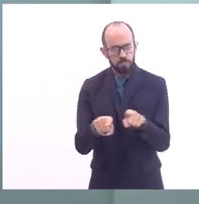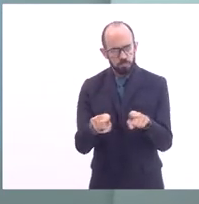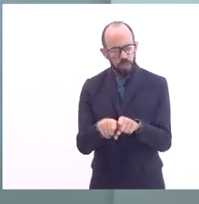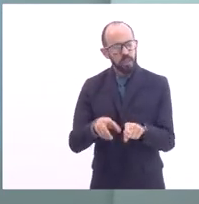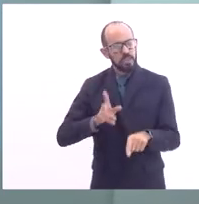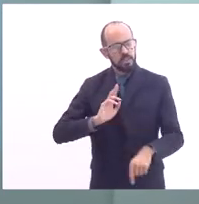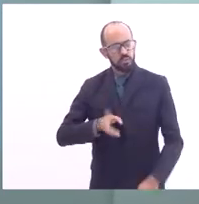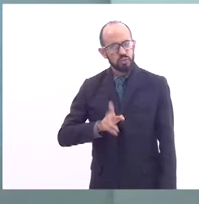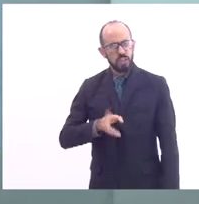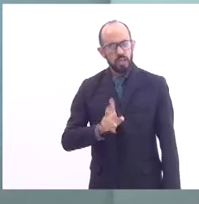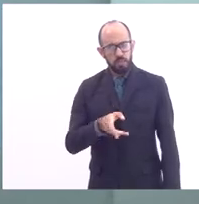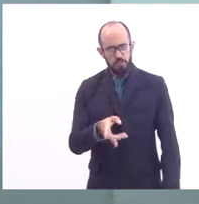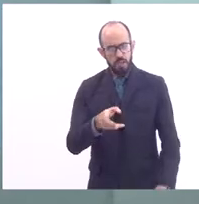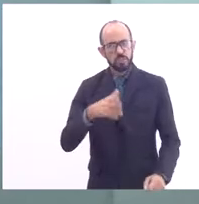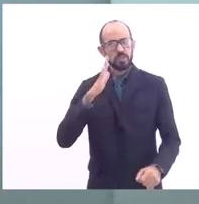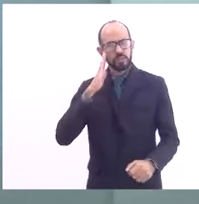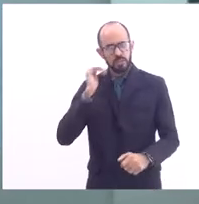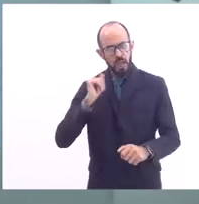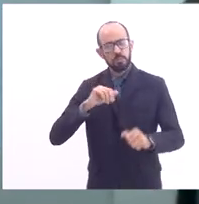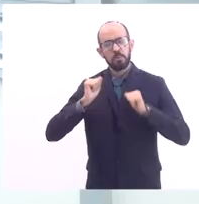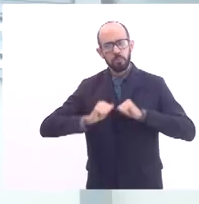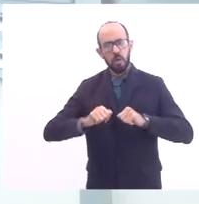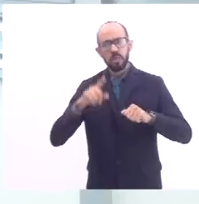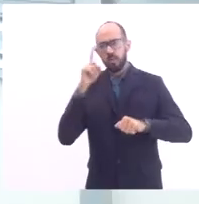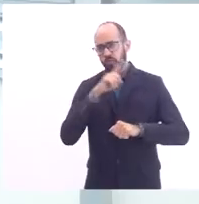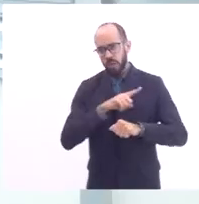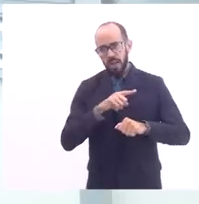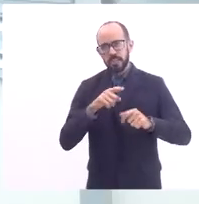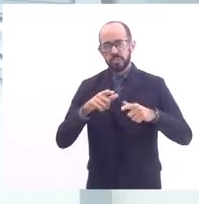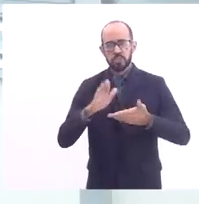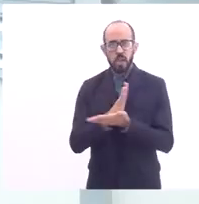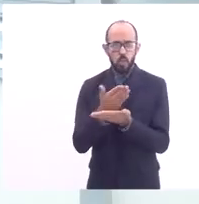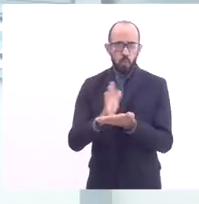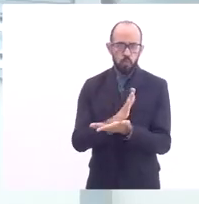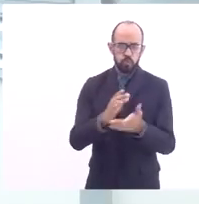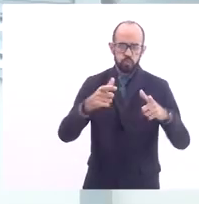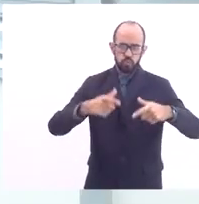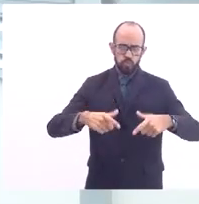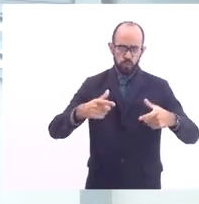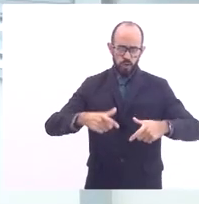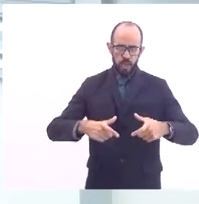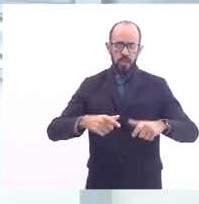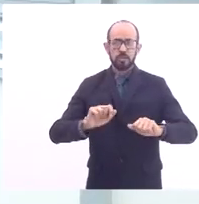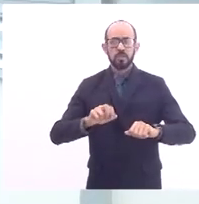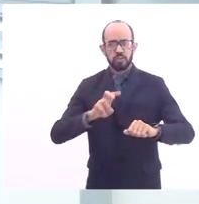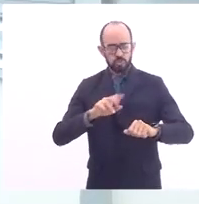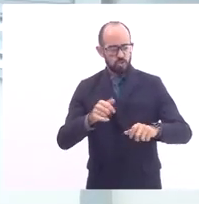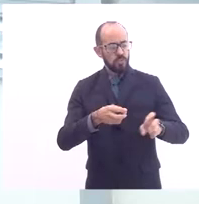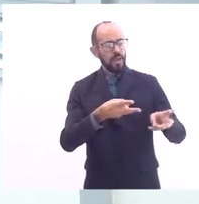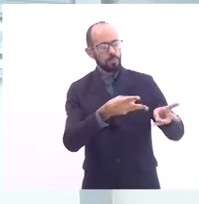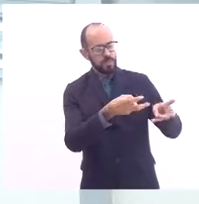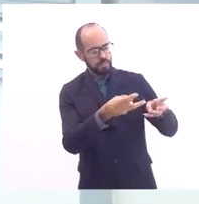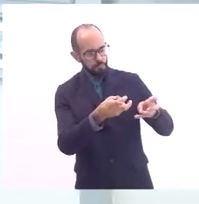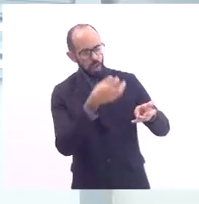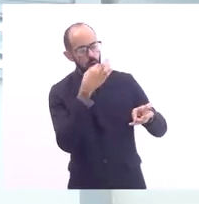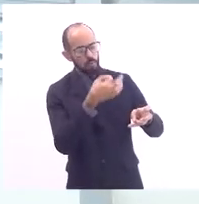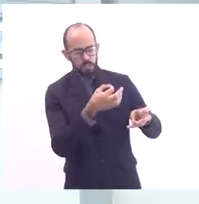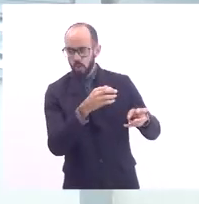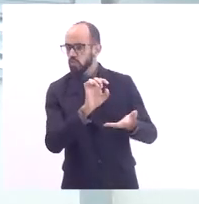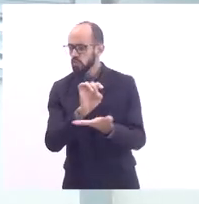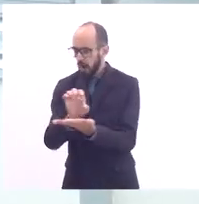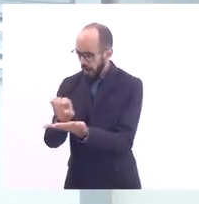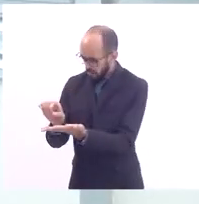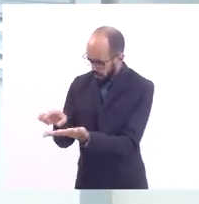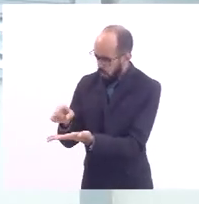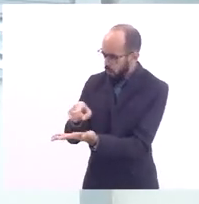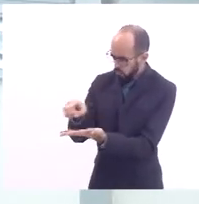constante, né? Sabemos que podemos ter sim, alguns pontos isolados, então estamos aqui até para escutar os senhores, que nós vamos sair aqui com